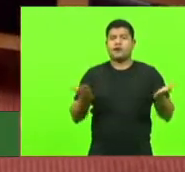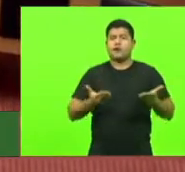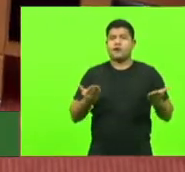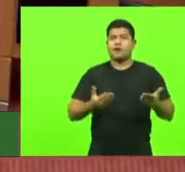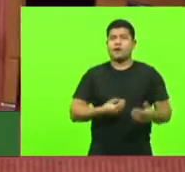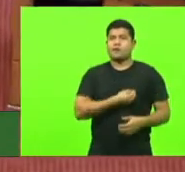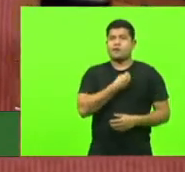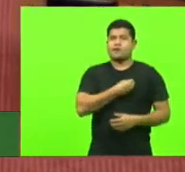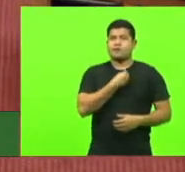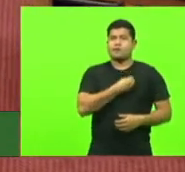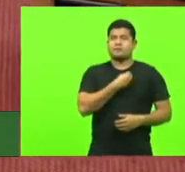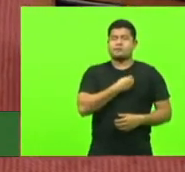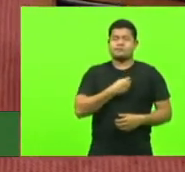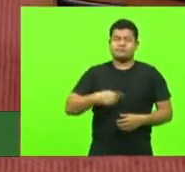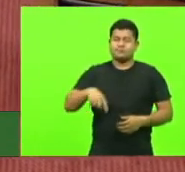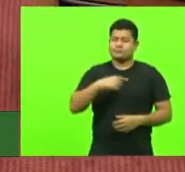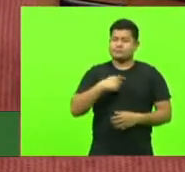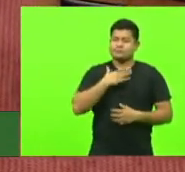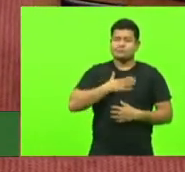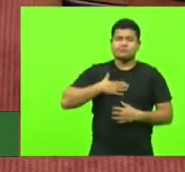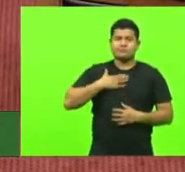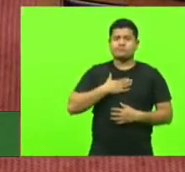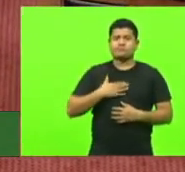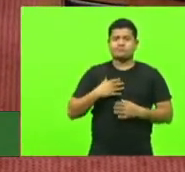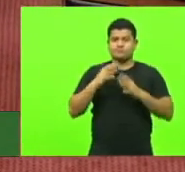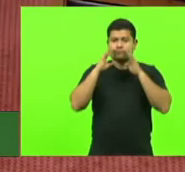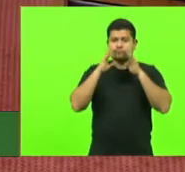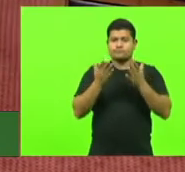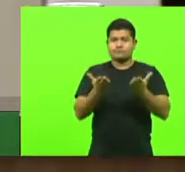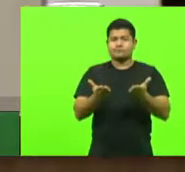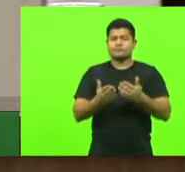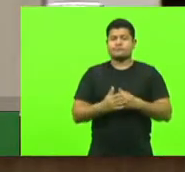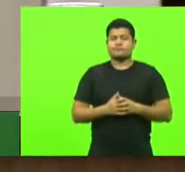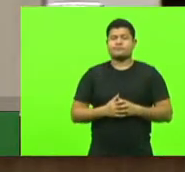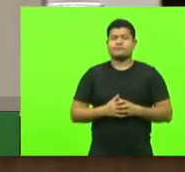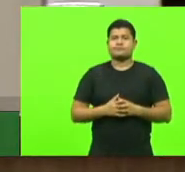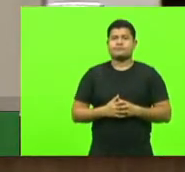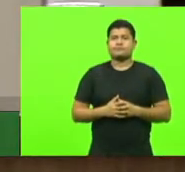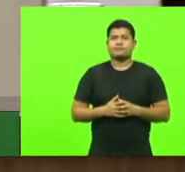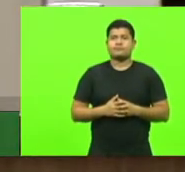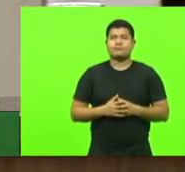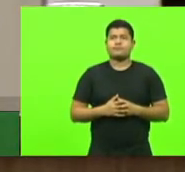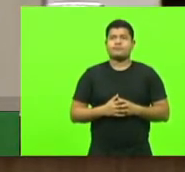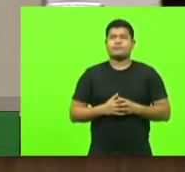Vossa pessoa engrandece este parlamento, deputados. Estamos sentindo sua falta.